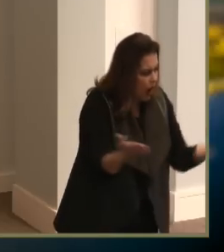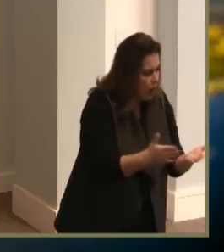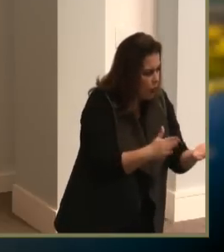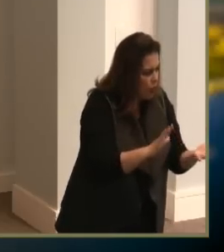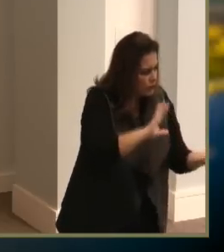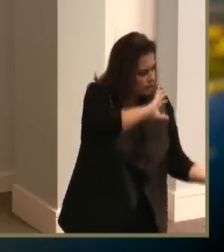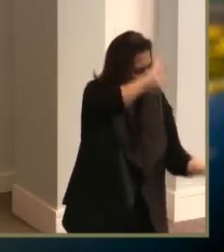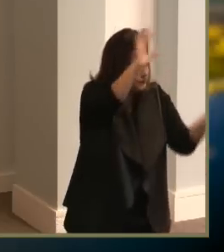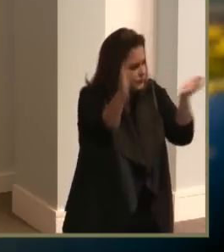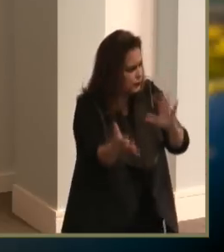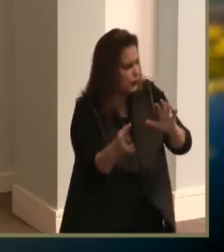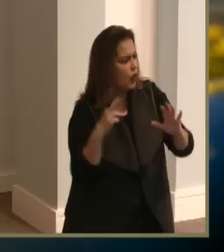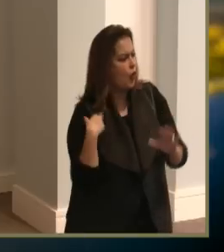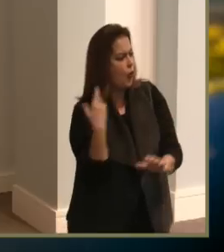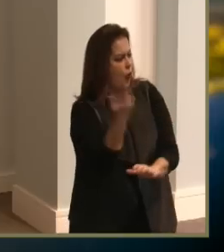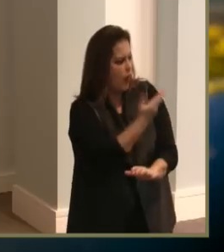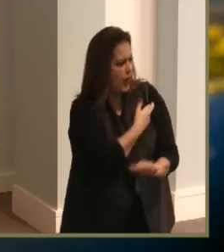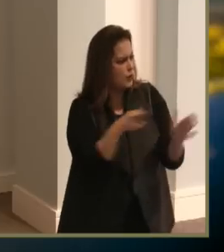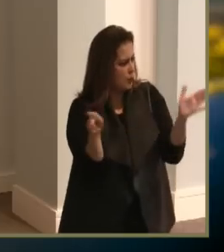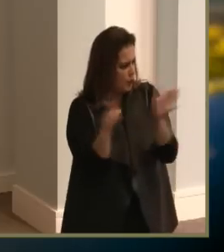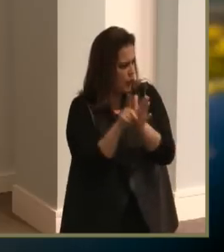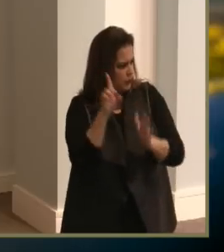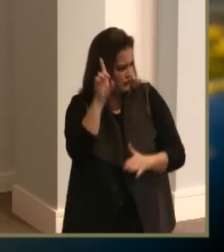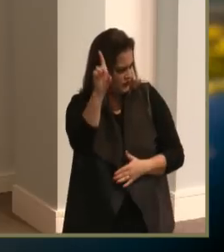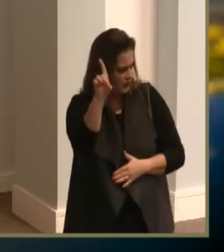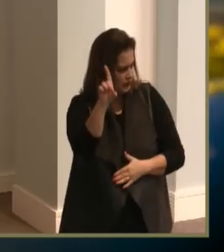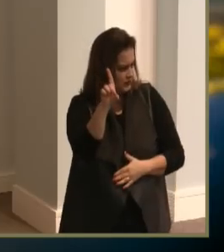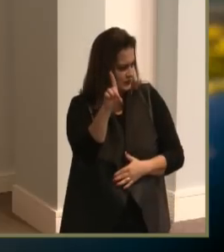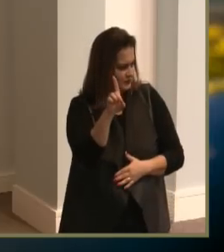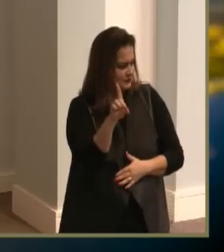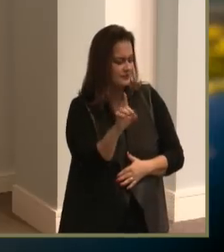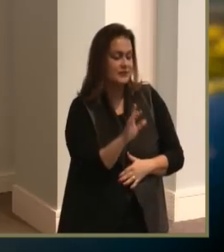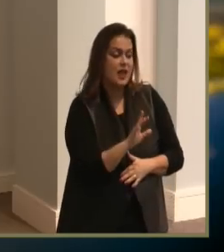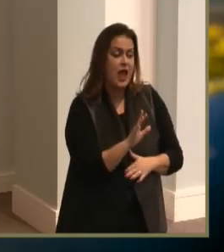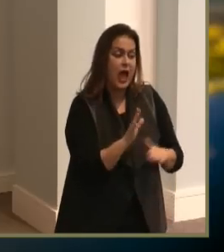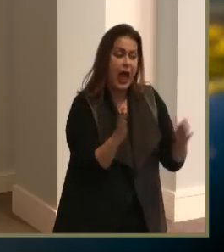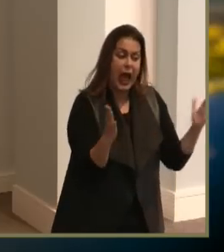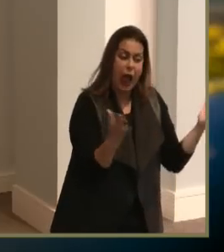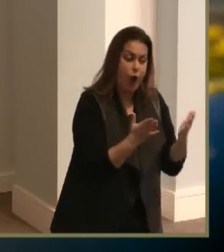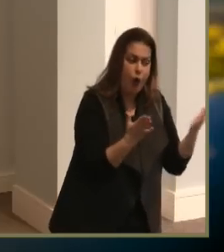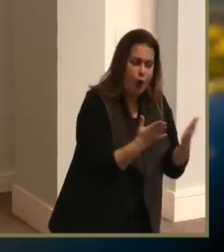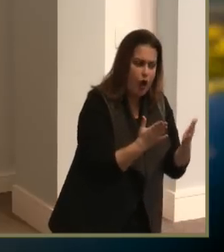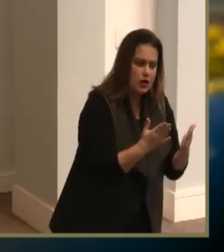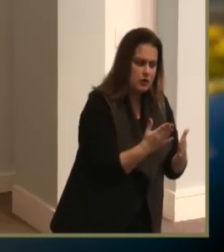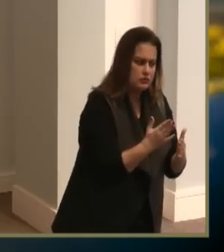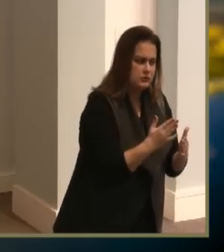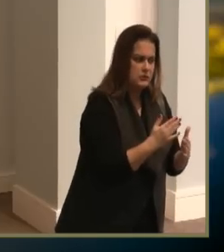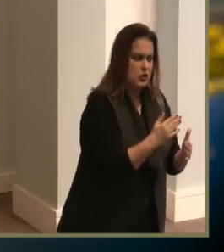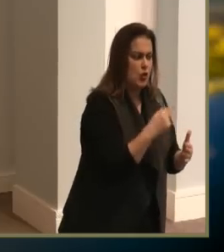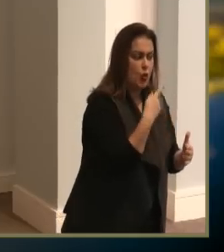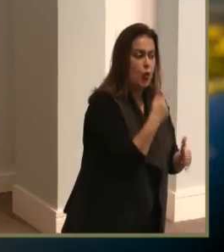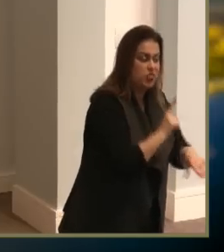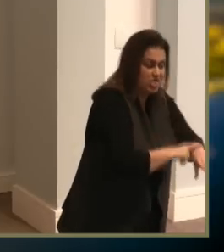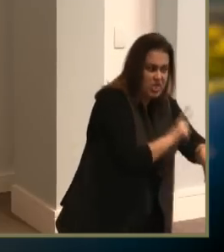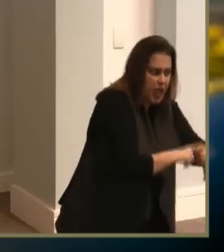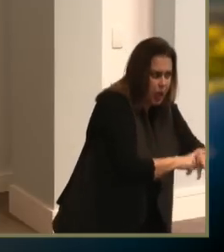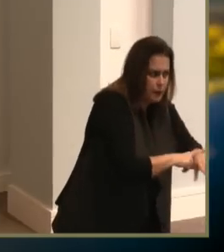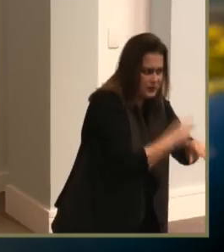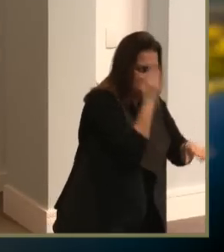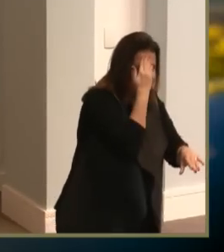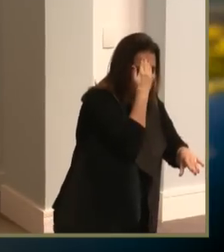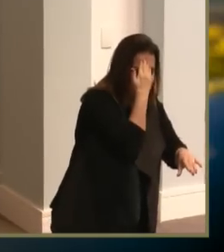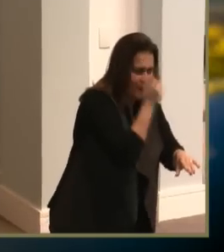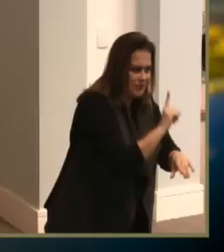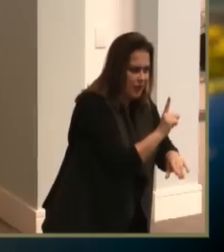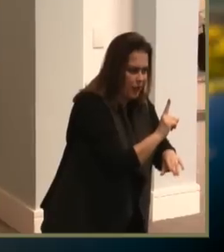reino a Israel? Respondeu-lhes: a vós não vos compete saber os tempos ou as épocas que o